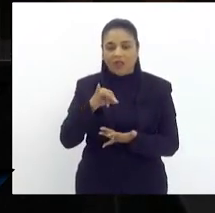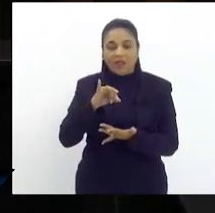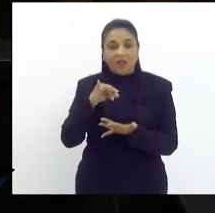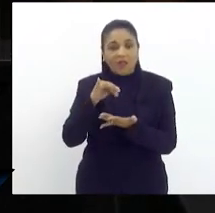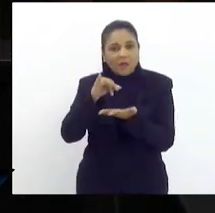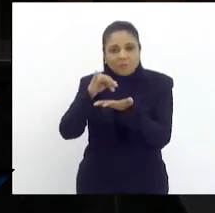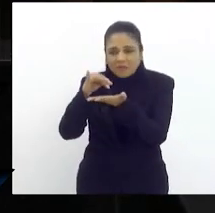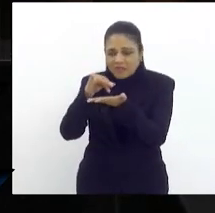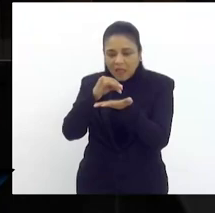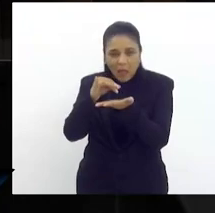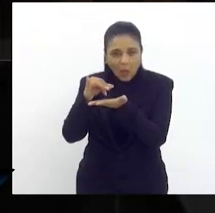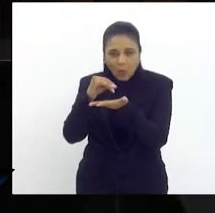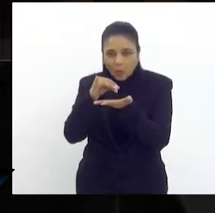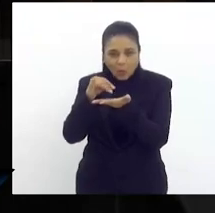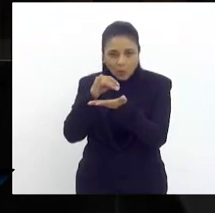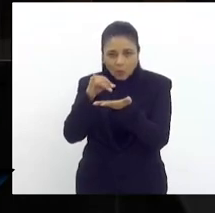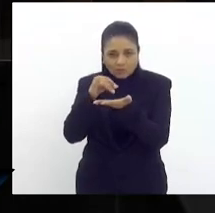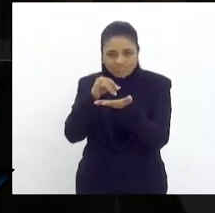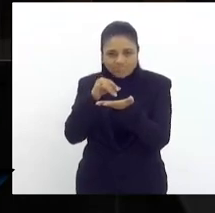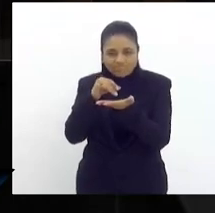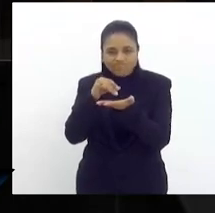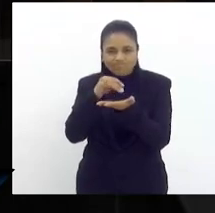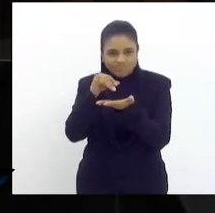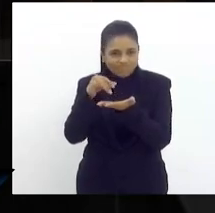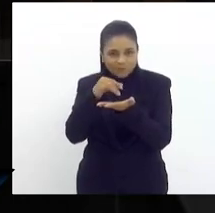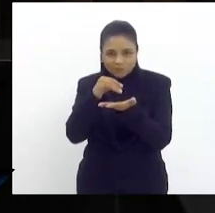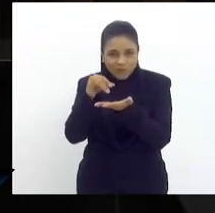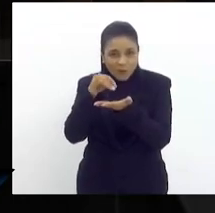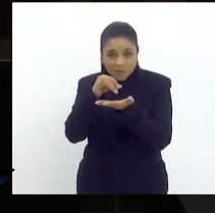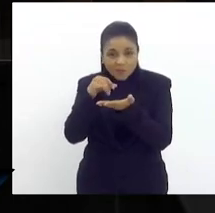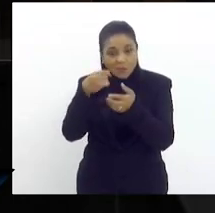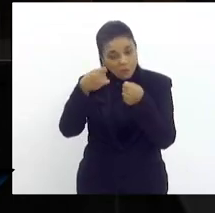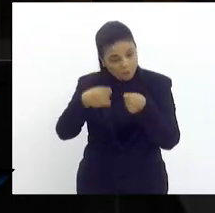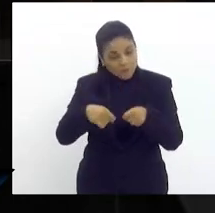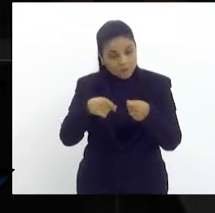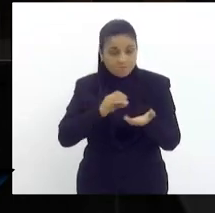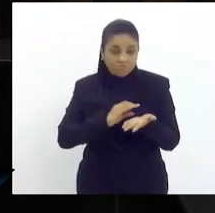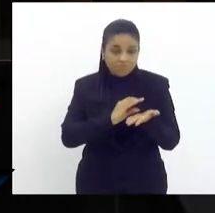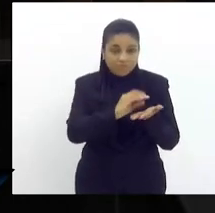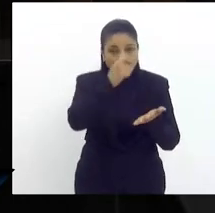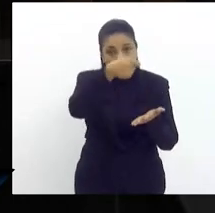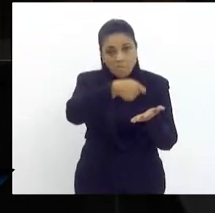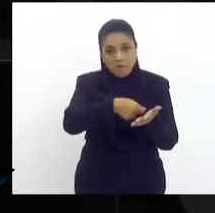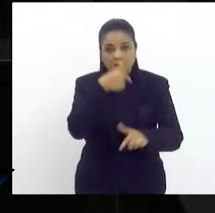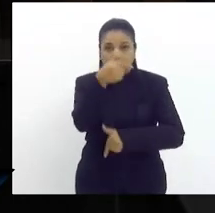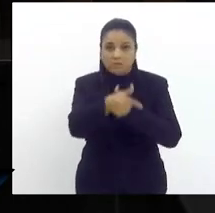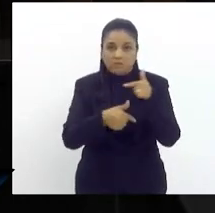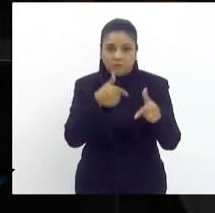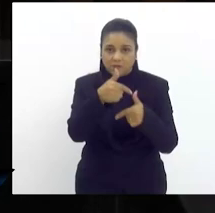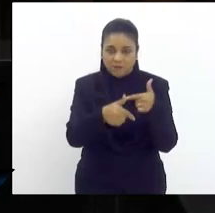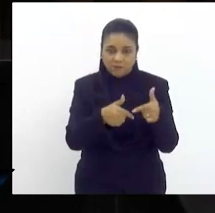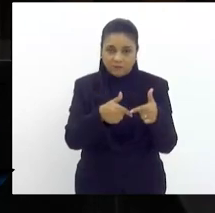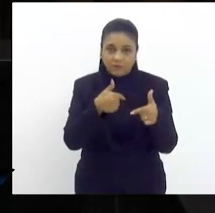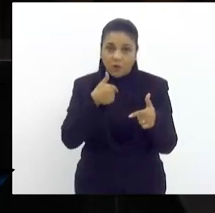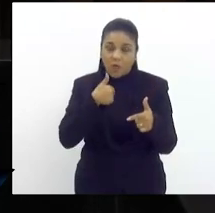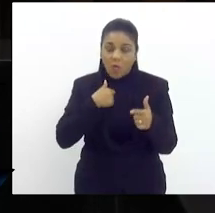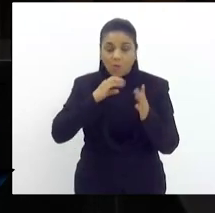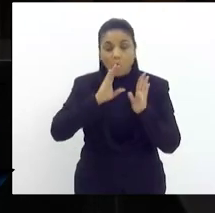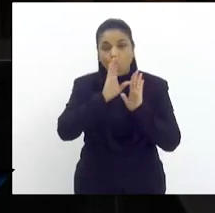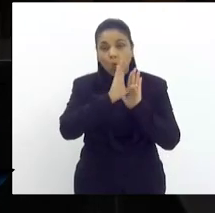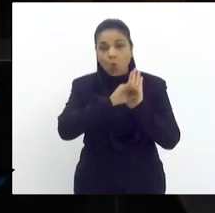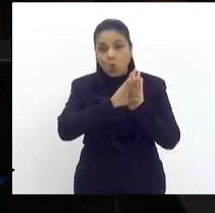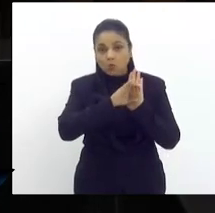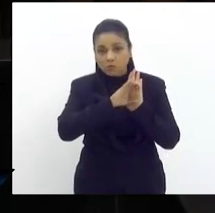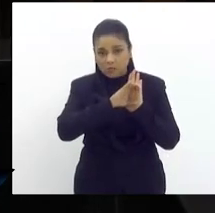escolhi o trabalho exatamente este deputada Lucinha é o conceito de